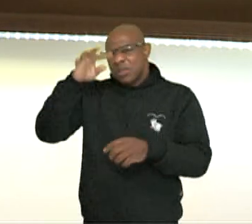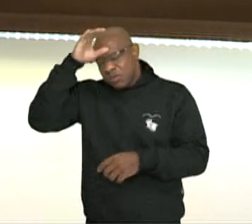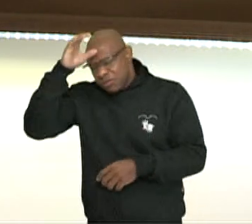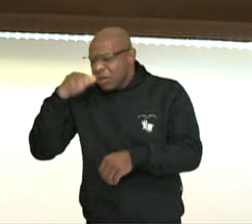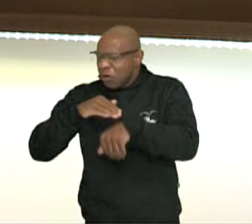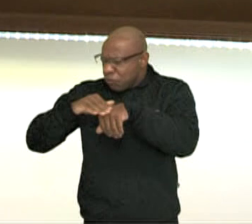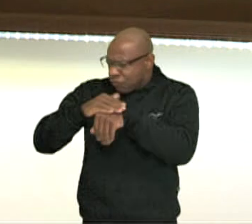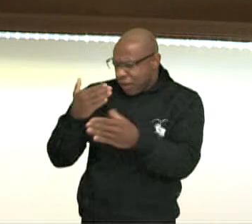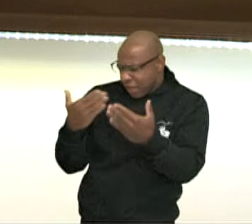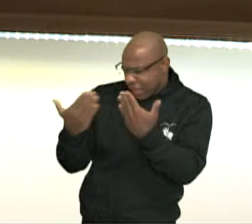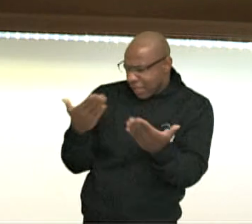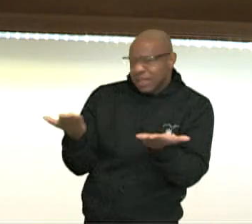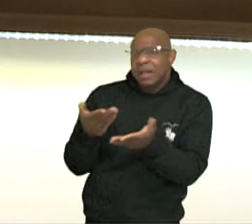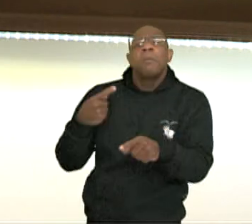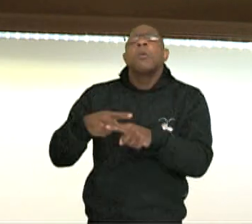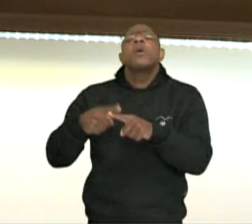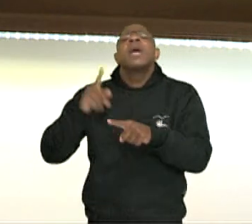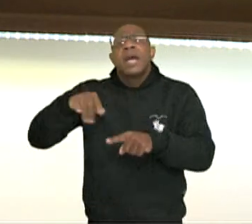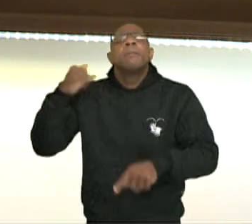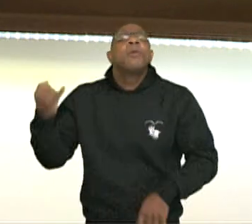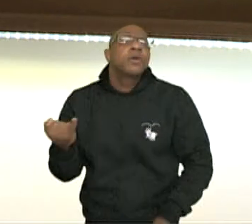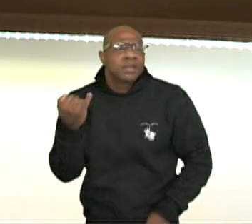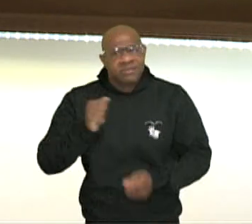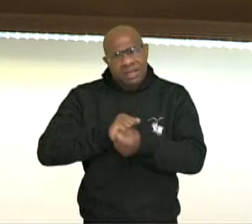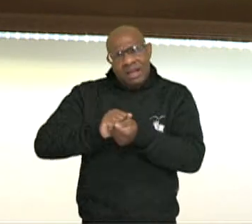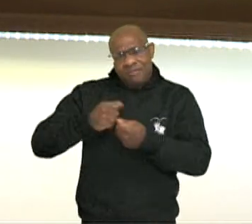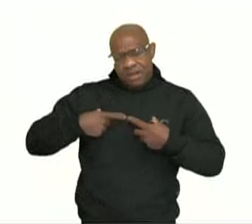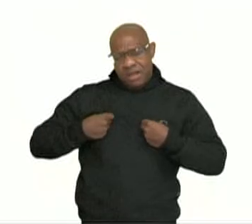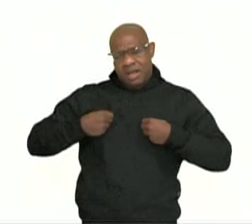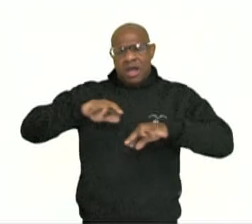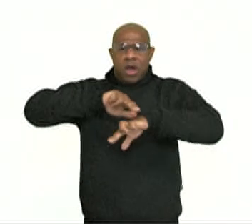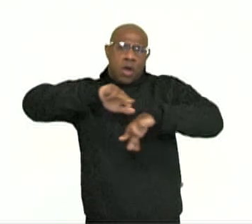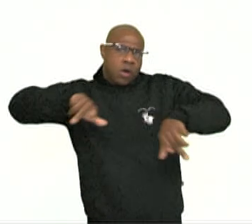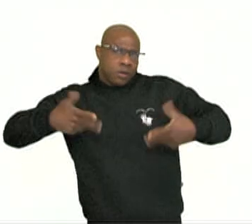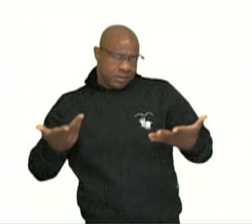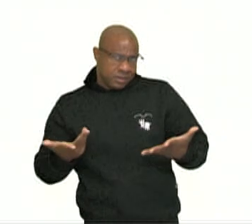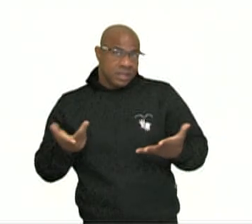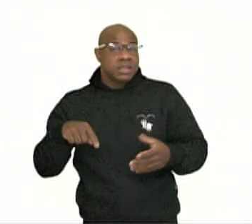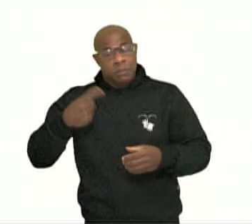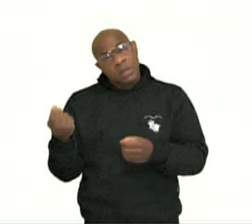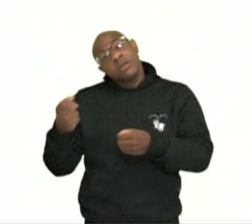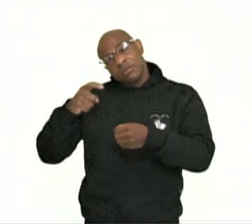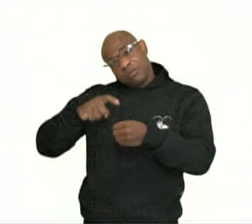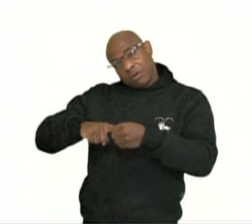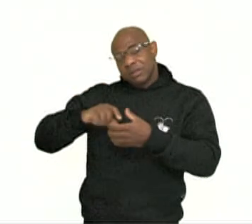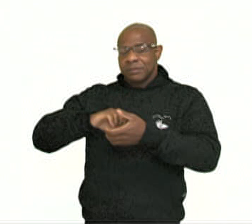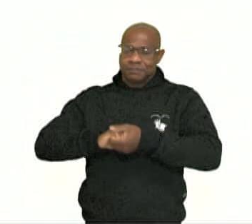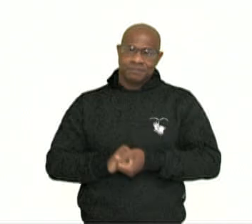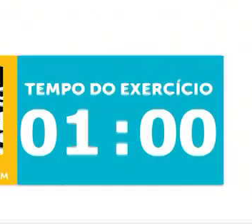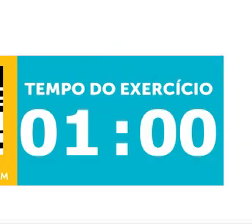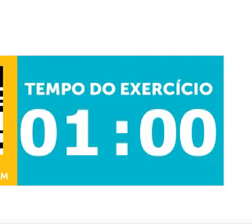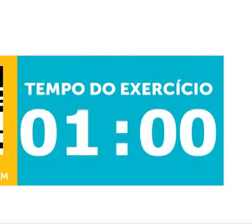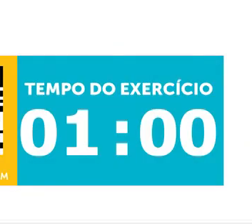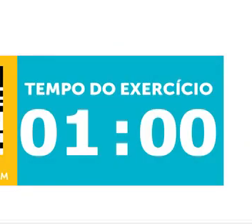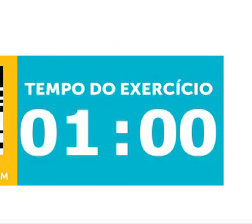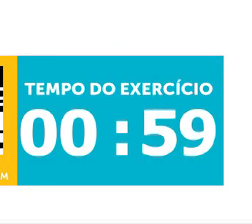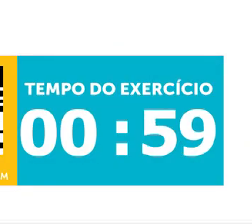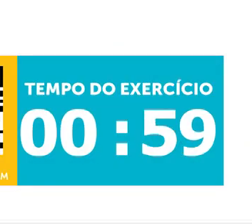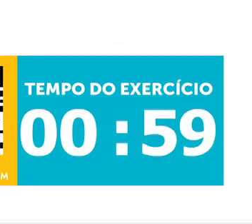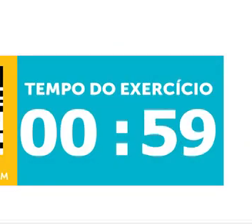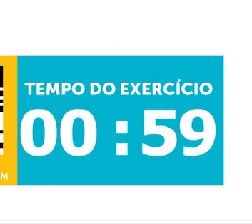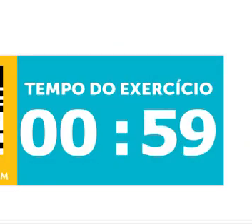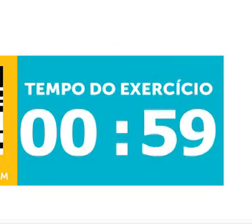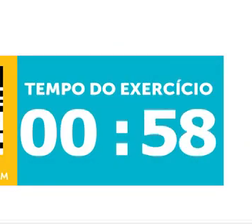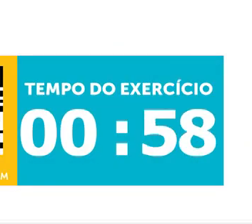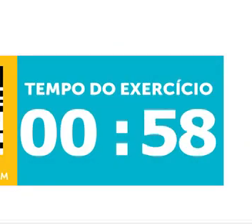importância. Vou dar um tempinho para vocês pensarem e eu já volto para juntos falarmos um pouquinho mais sobre isso. Até breve.